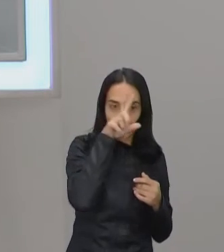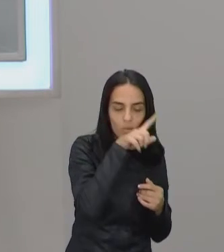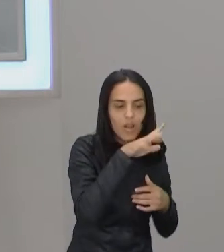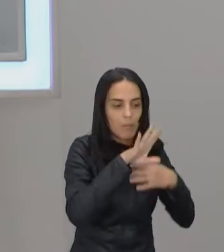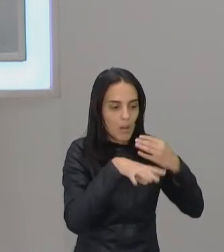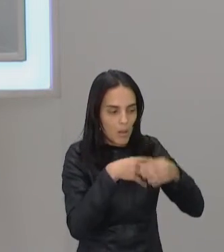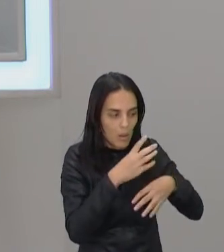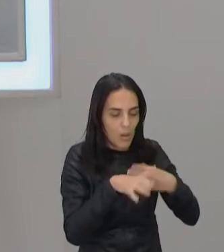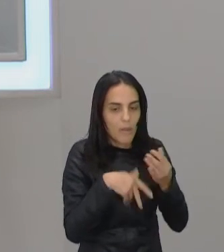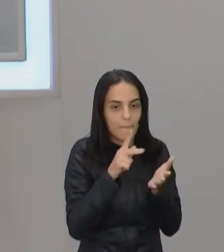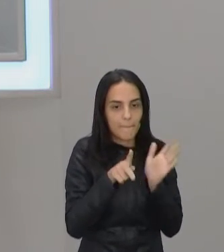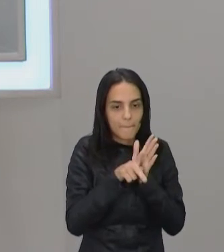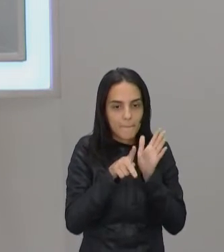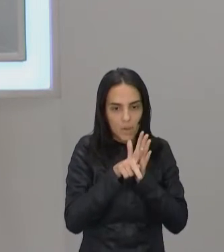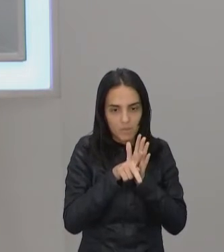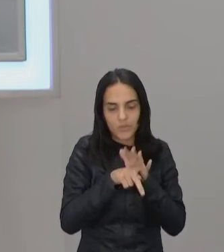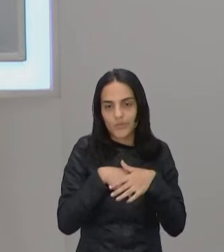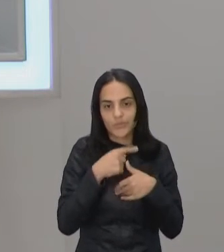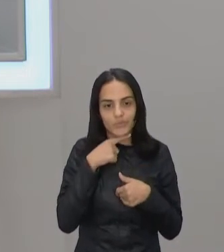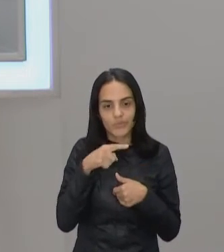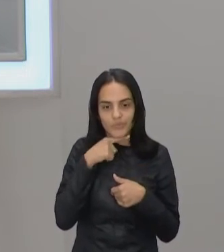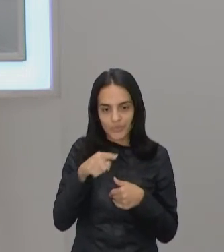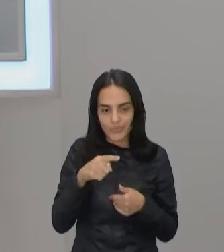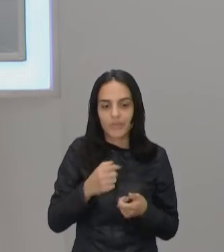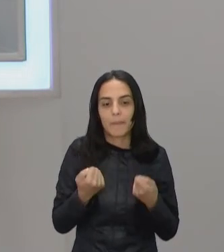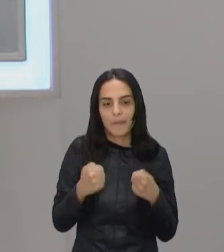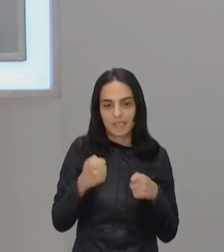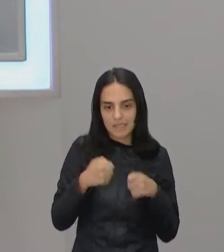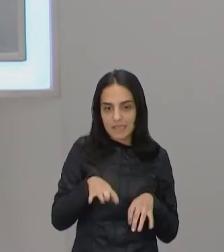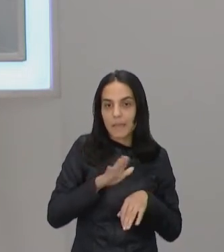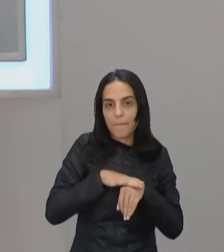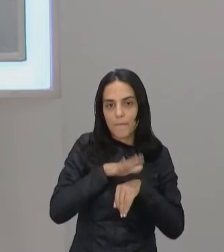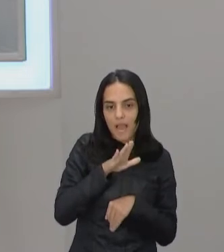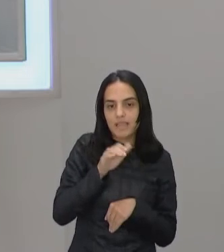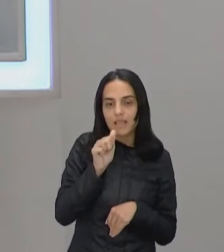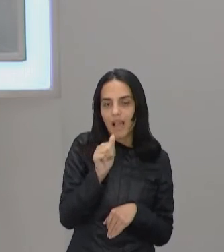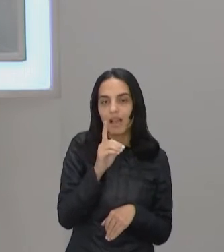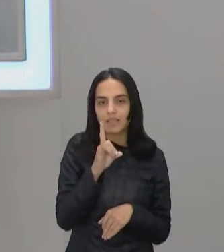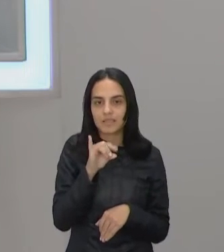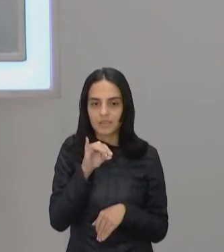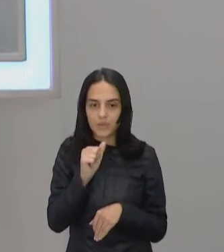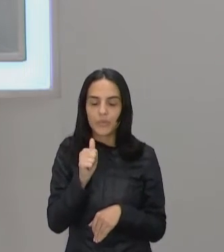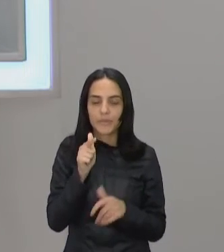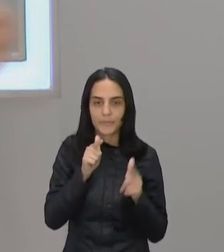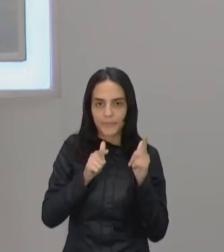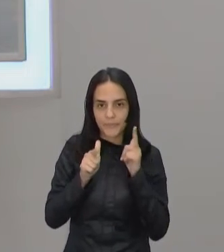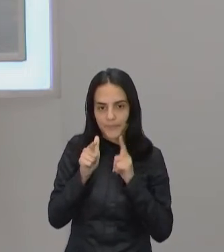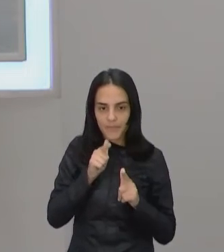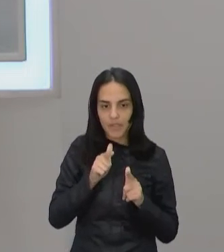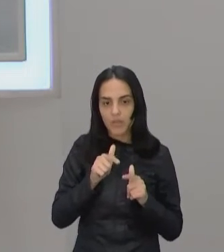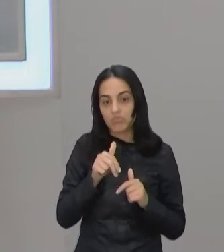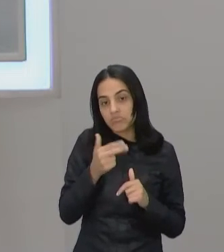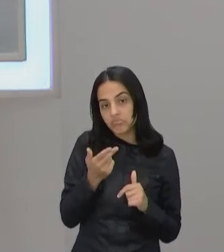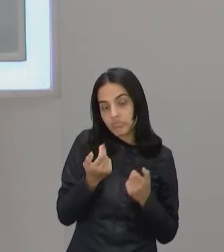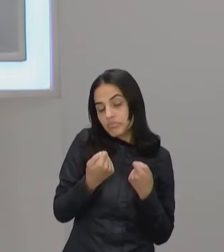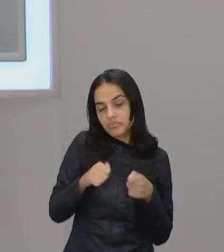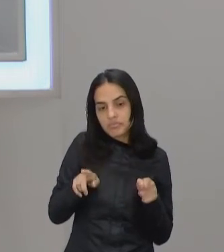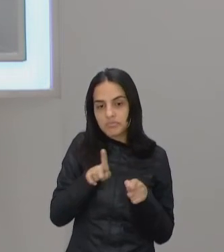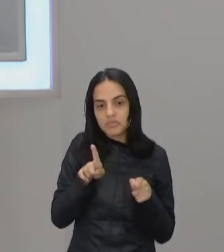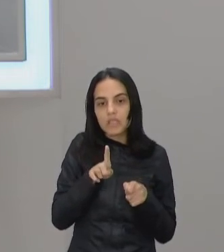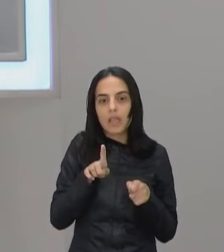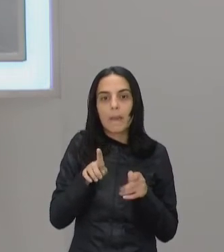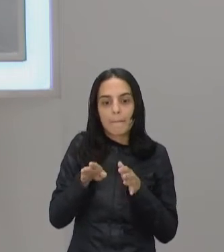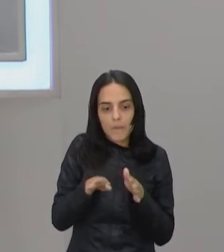vão ocorrer naquele meio alcalino. Então é necessário que seja adicionado um ácido para que ele ali ocorra, certo? Ou eu tenho a necessidade de produzir um